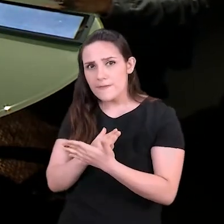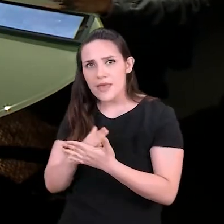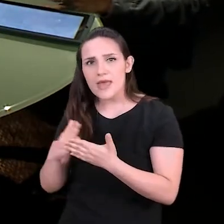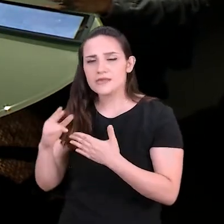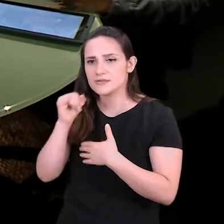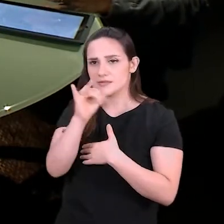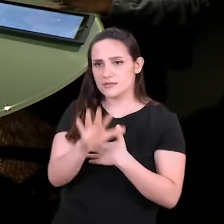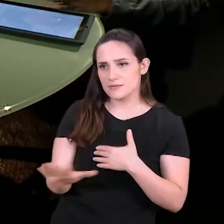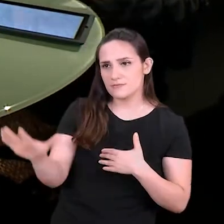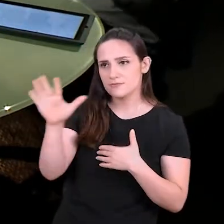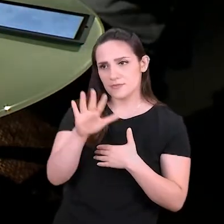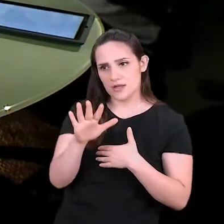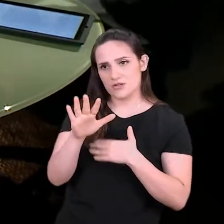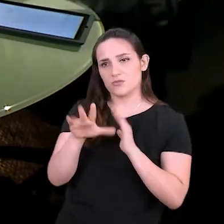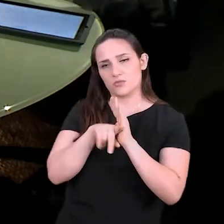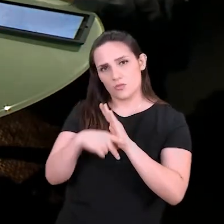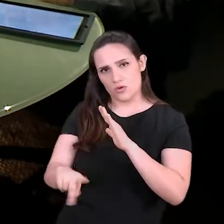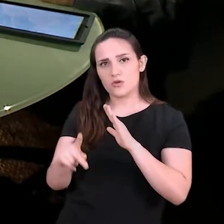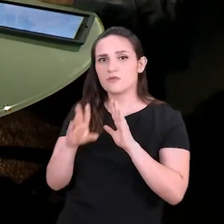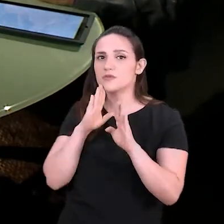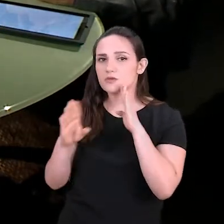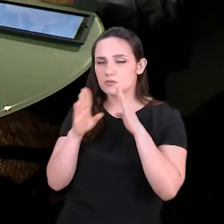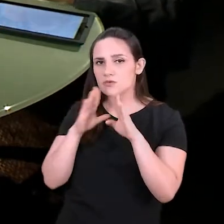transmitir imagem